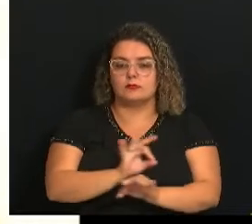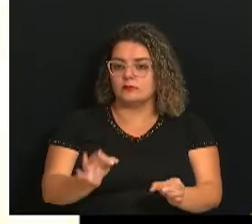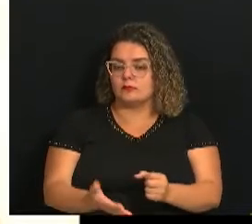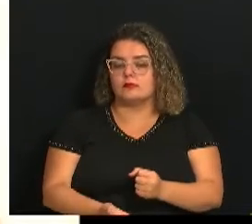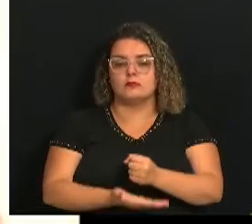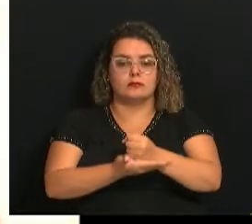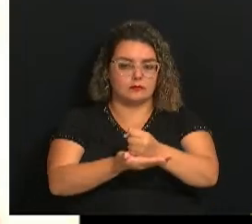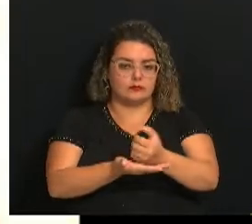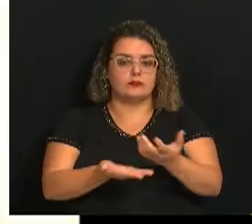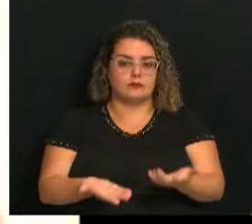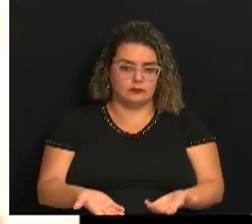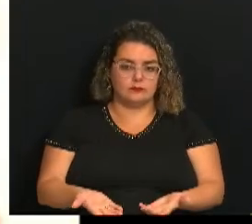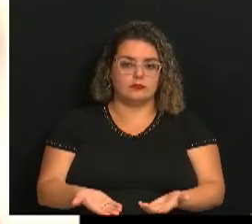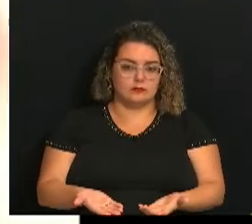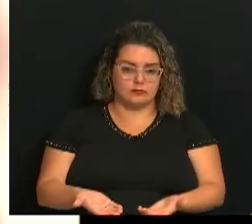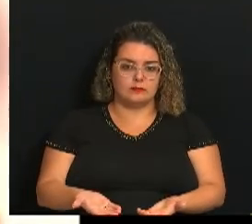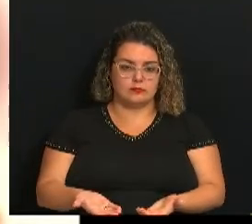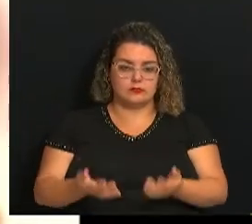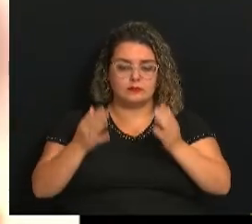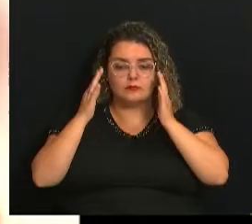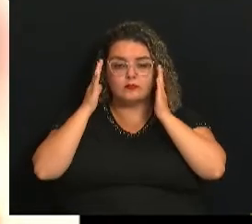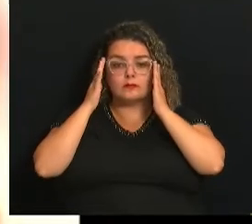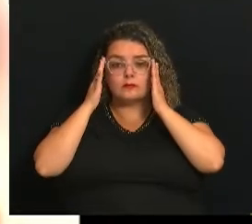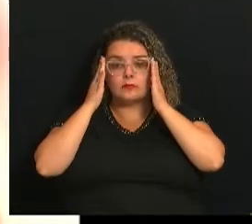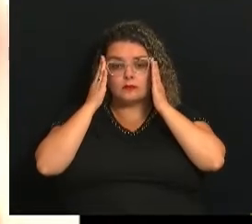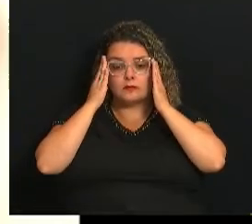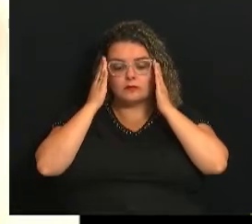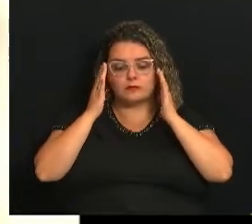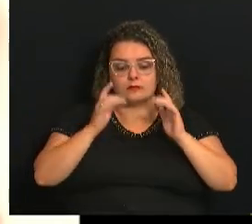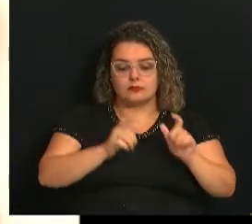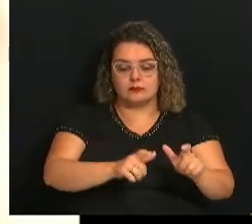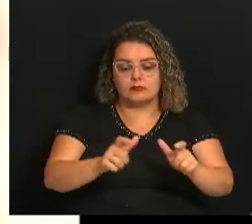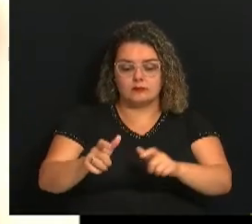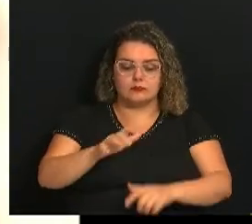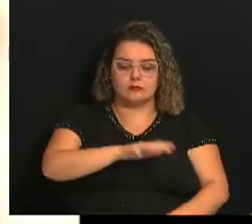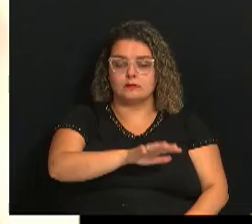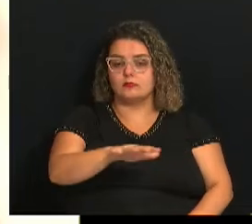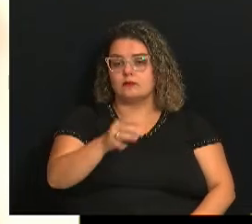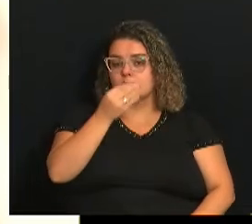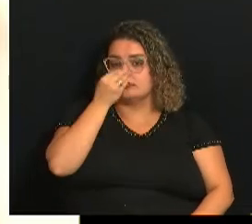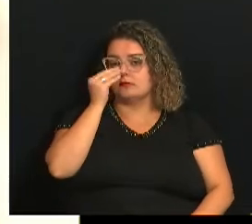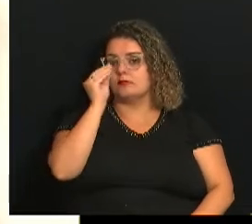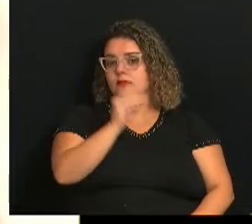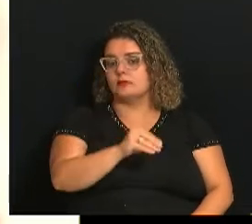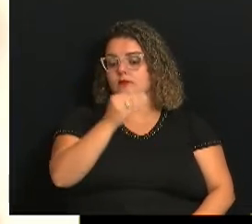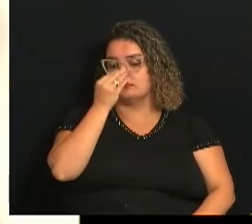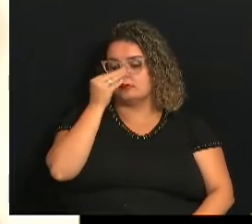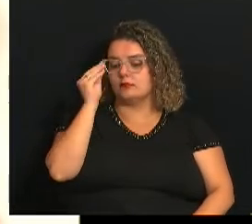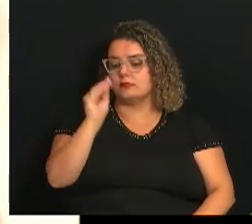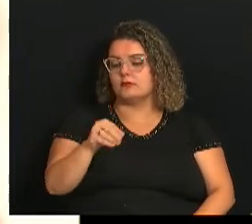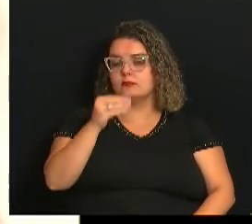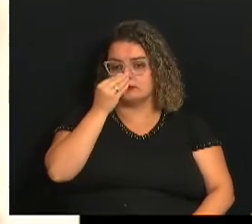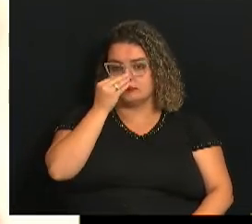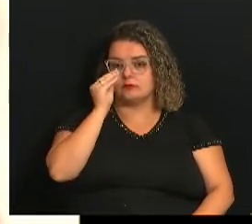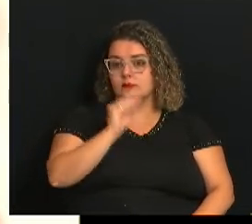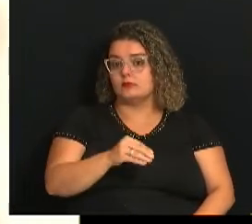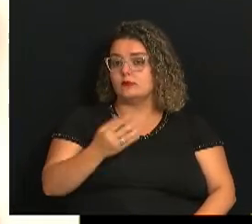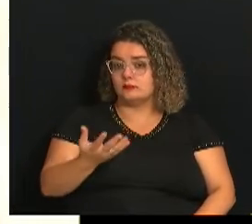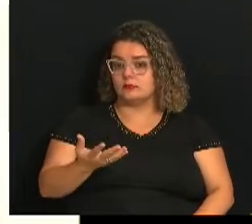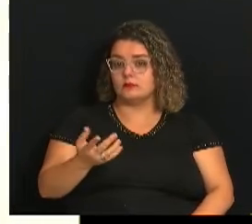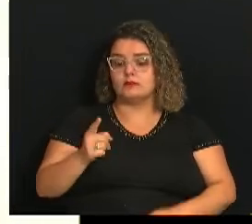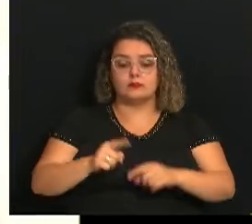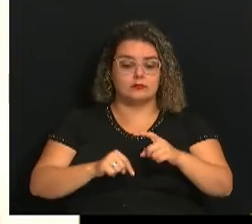Muitos dos setores estão ali sucateados no que se refere à própria estrutura